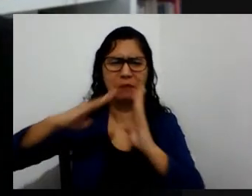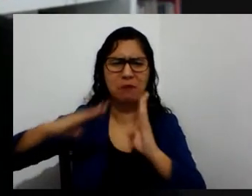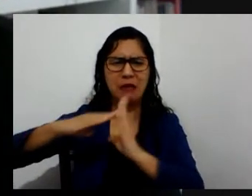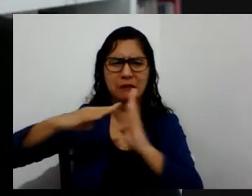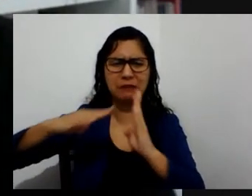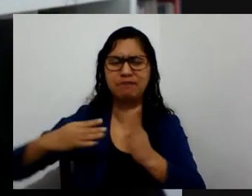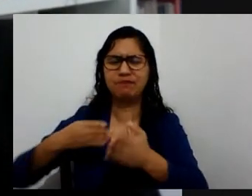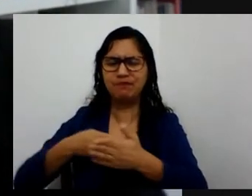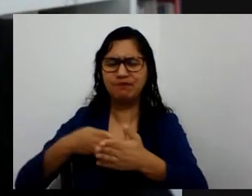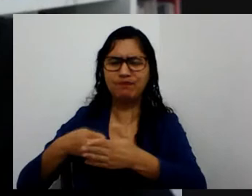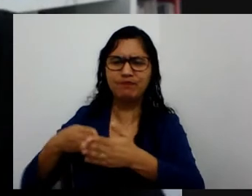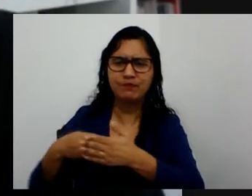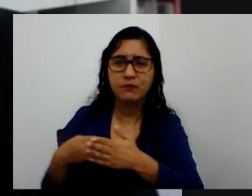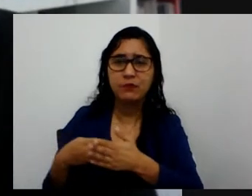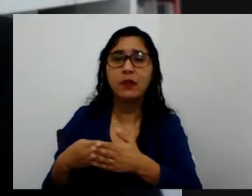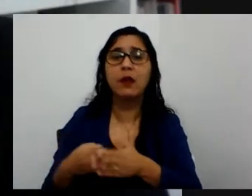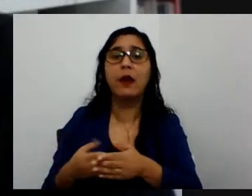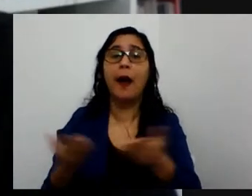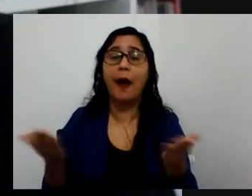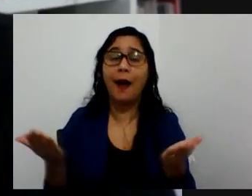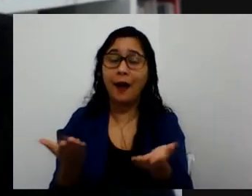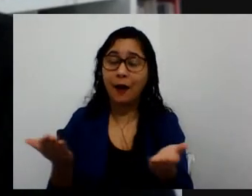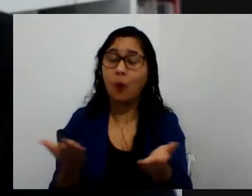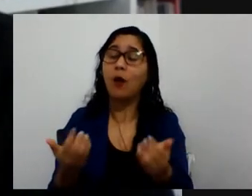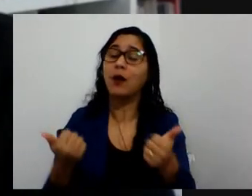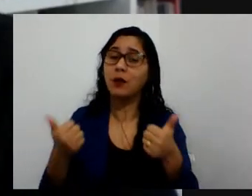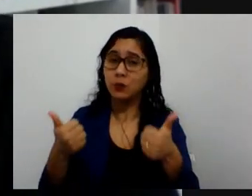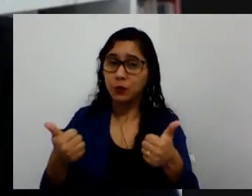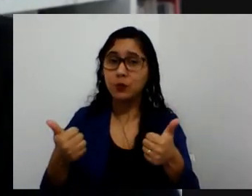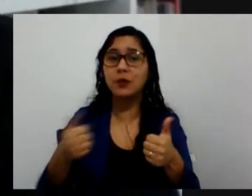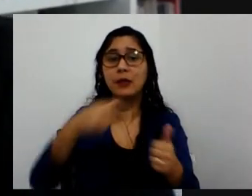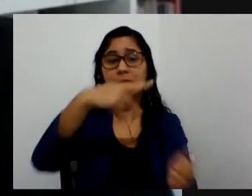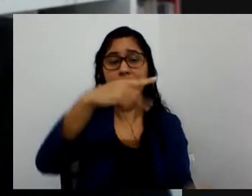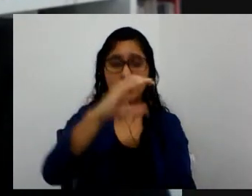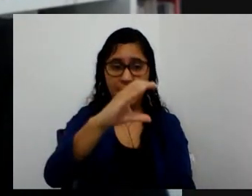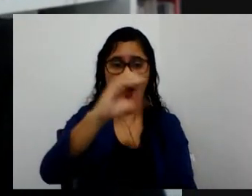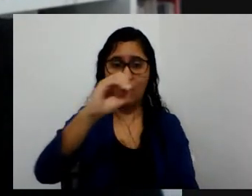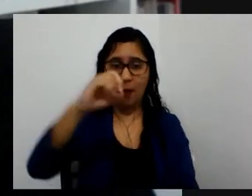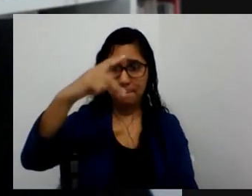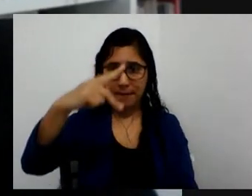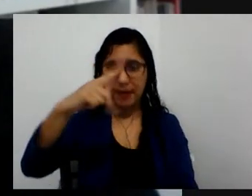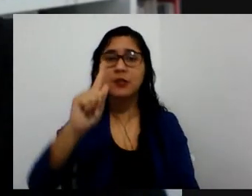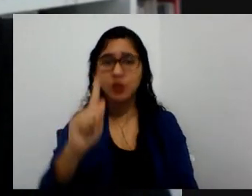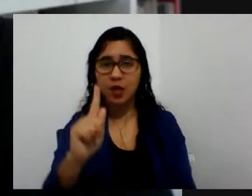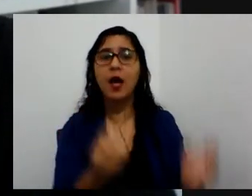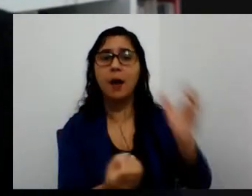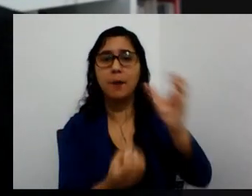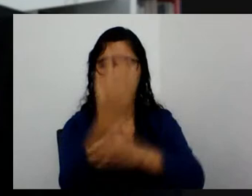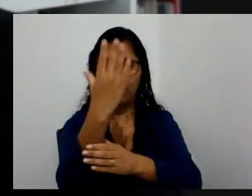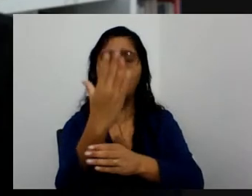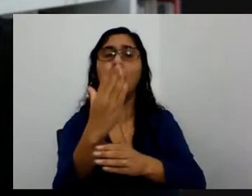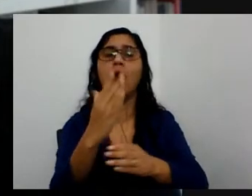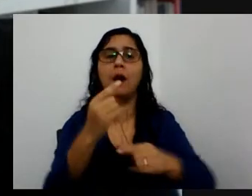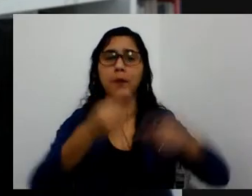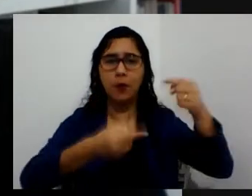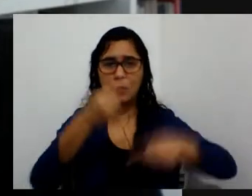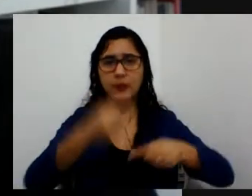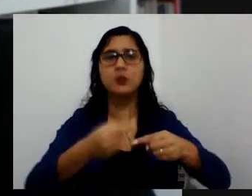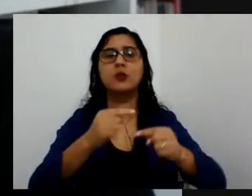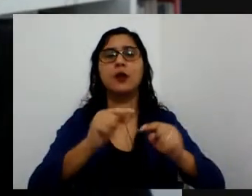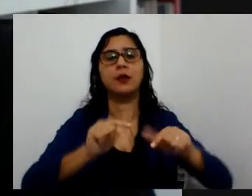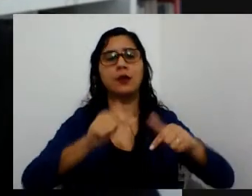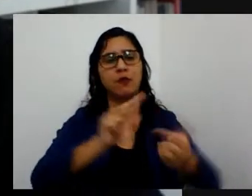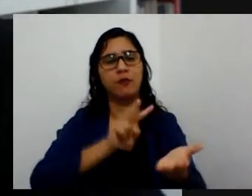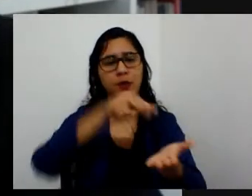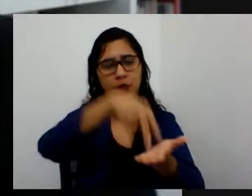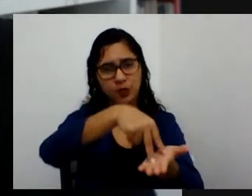encaminhamentos, agora, felizmente, o COPG aprovou a implementação da política de ações afirmativas na pós-graduação da UFSCar